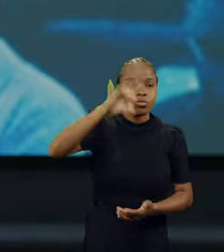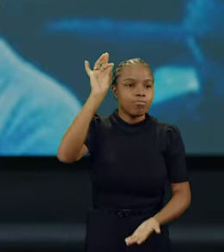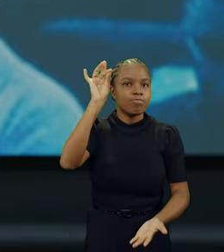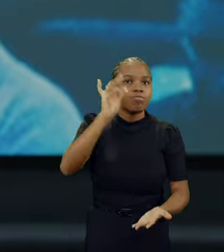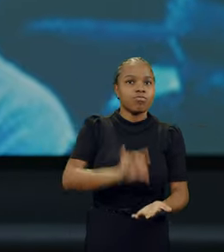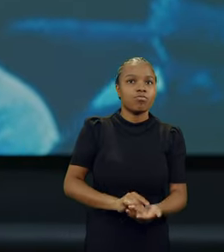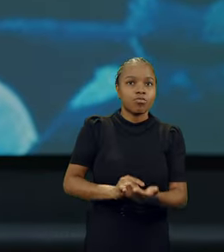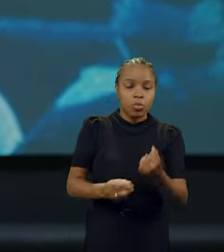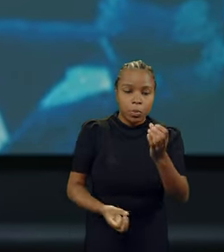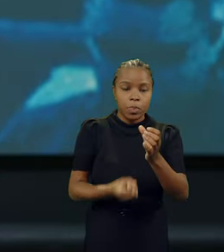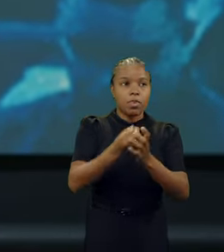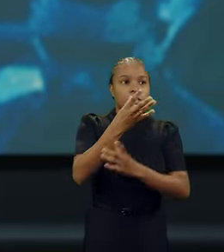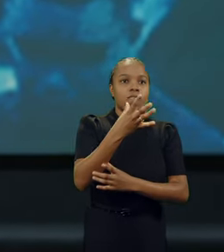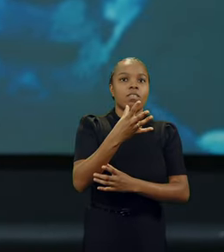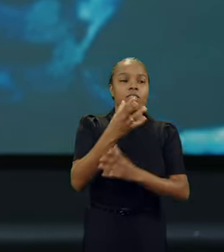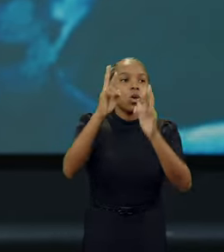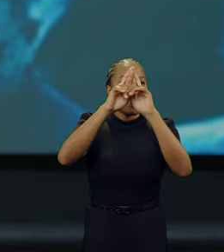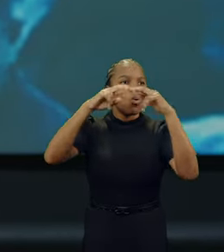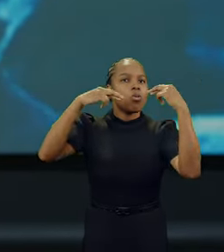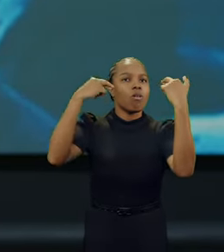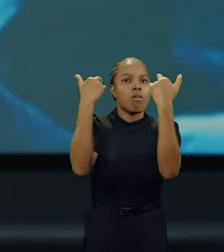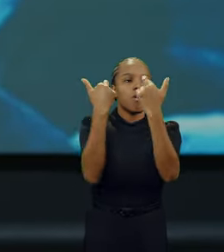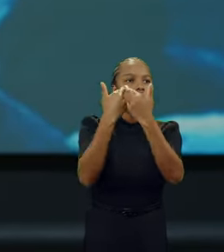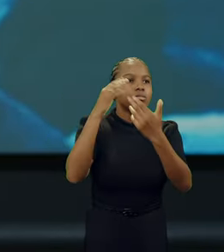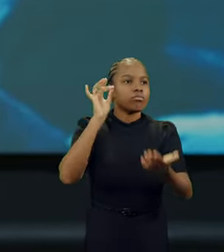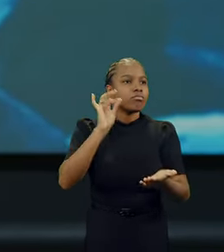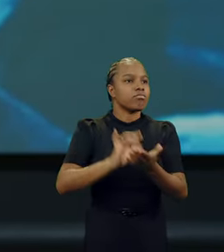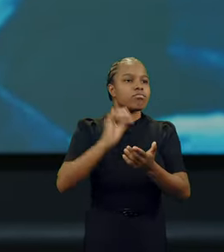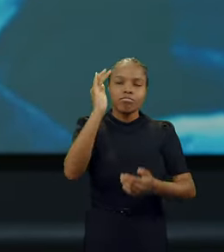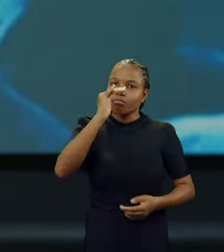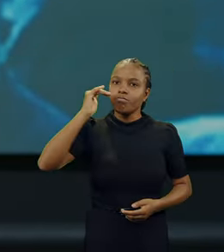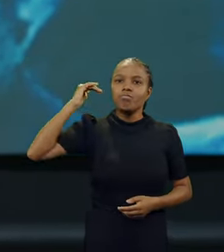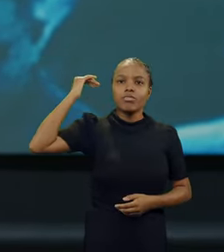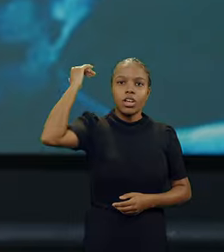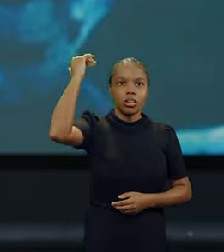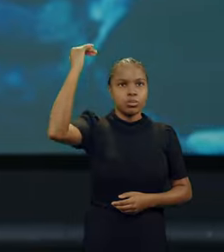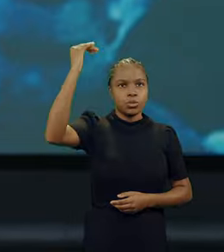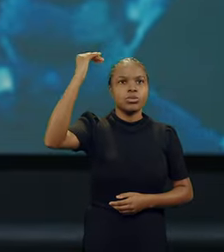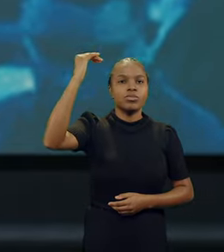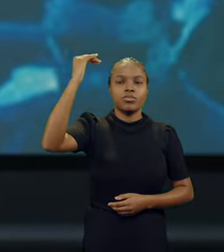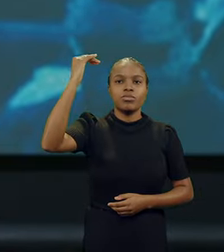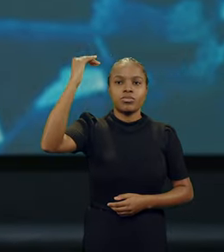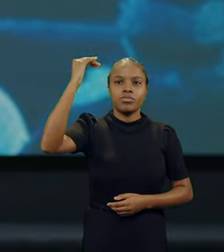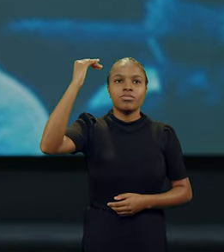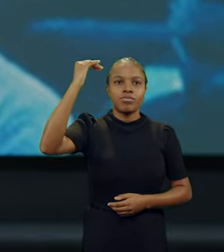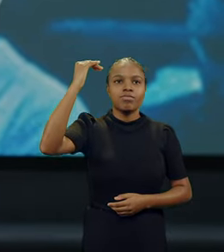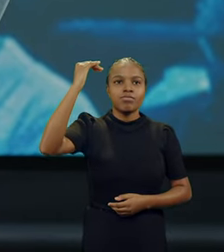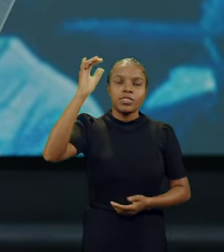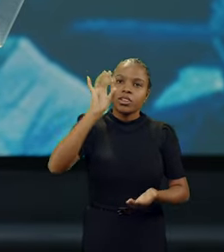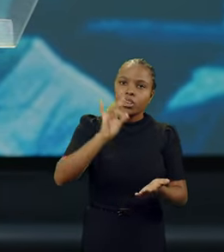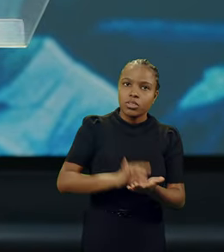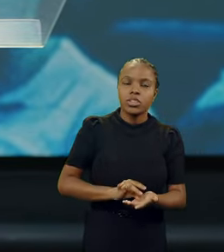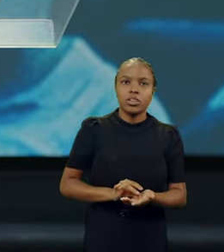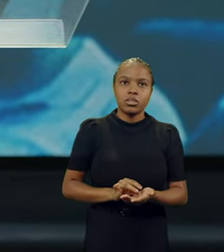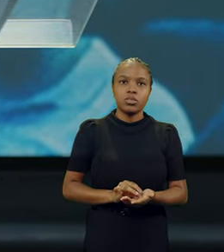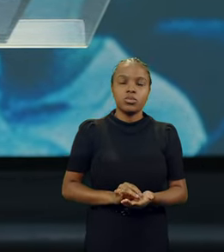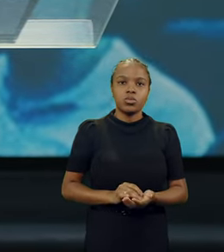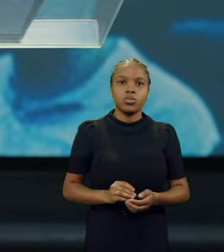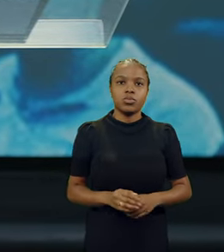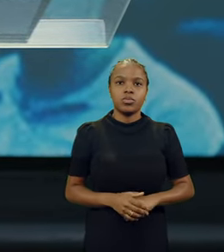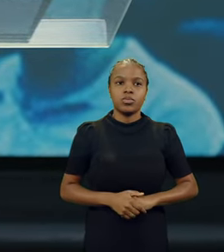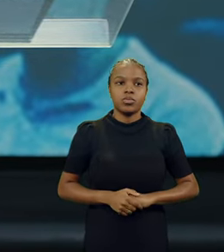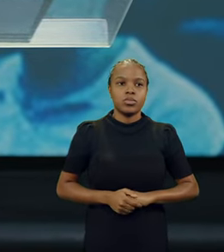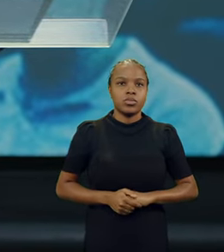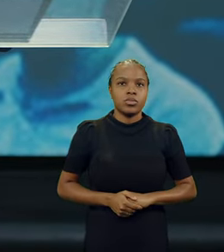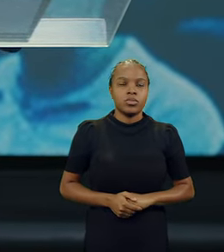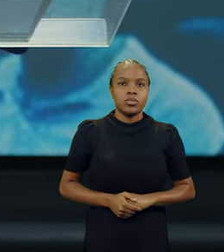no estágio superior e soberano como nunca foi visto antes.